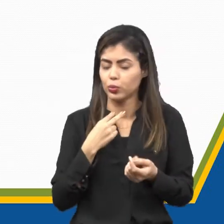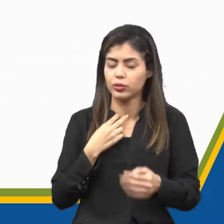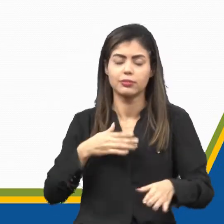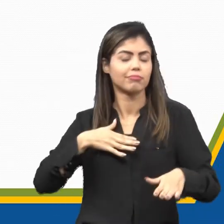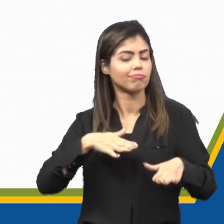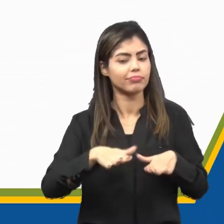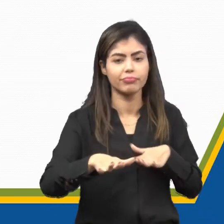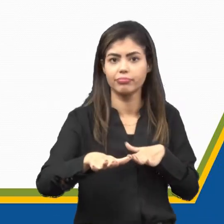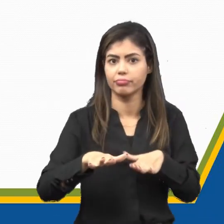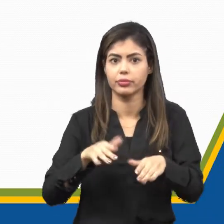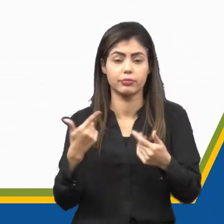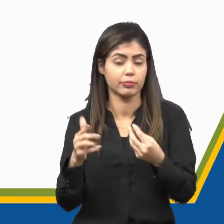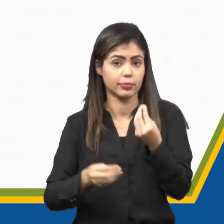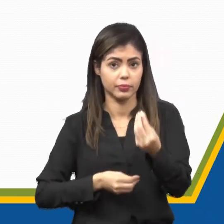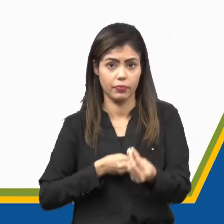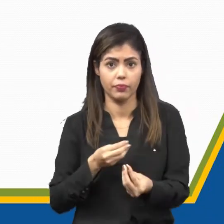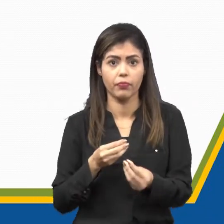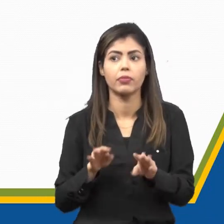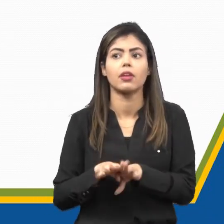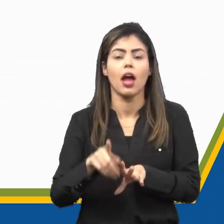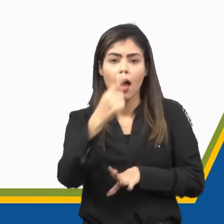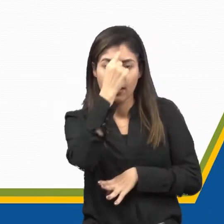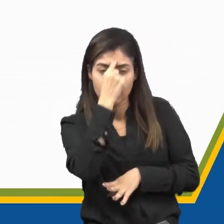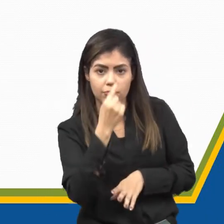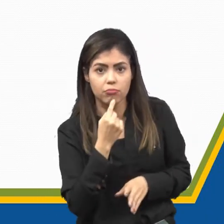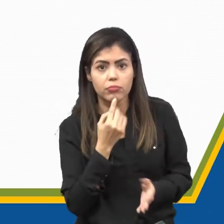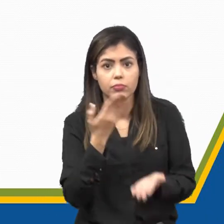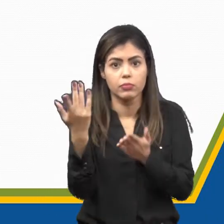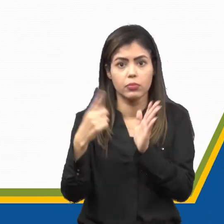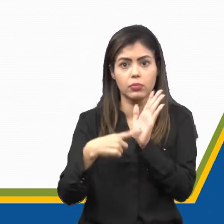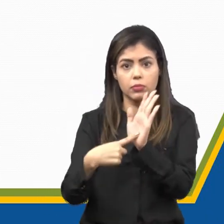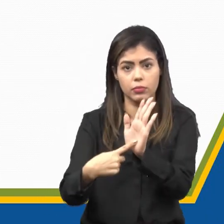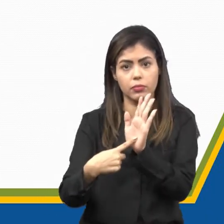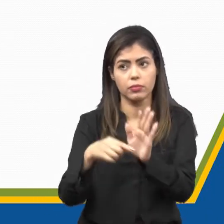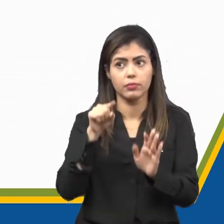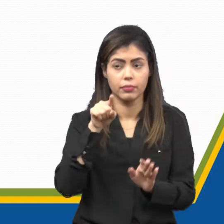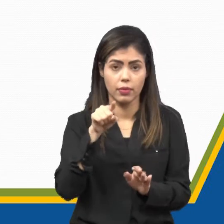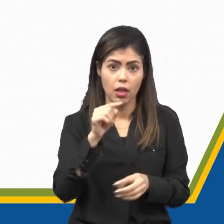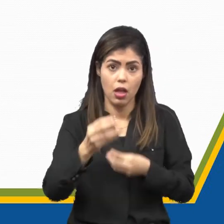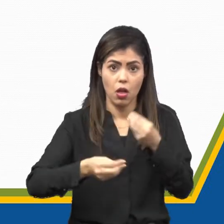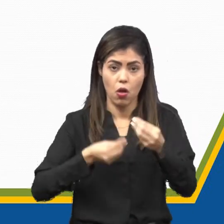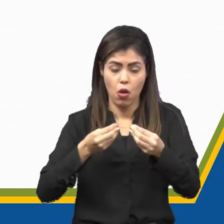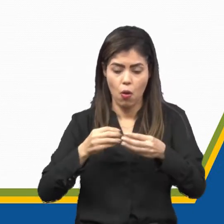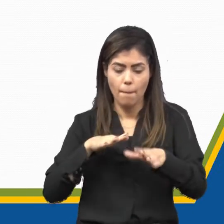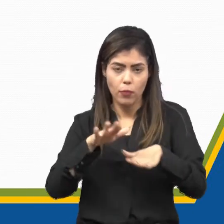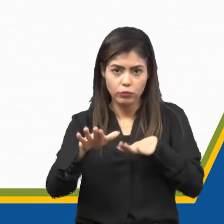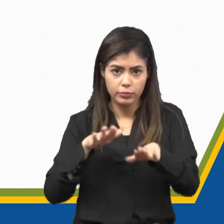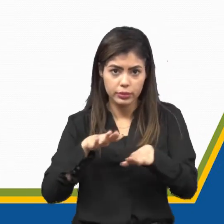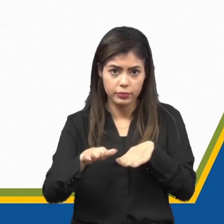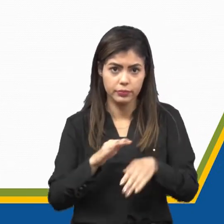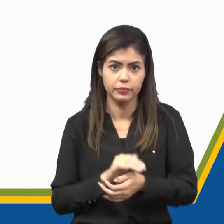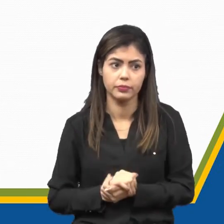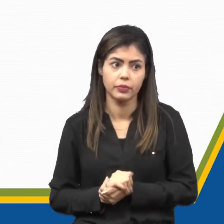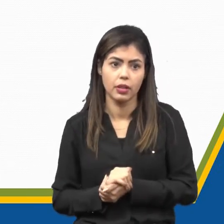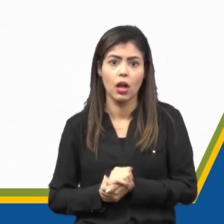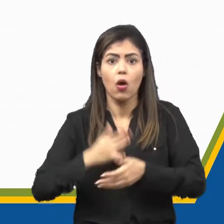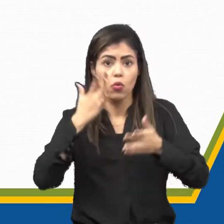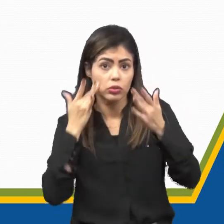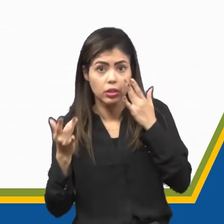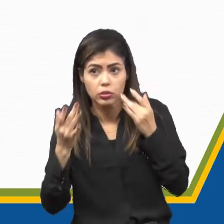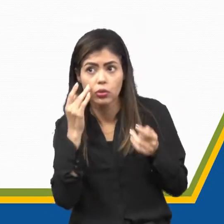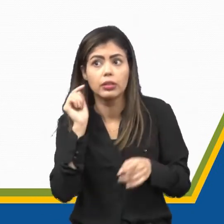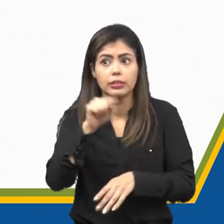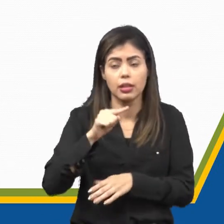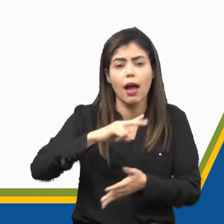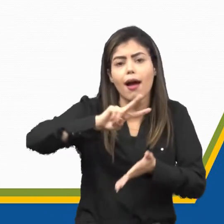movimentar. E essa fotografia, ela mostra pra gente isso, mostra pra gente o movimento, mostra pra gente os atores em cena,